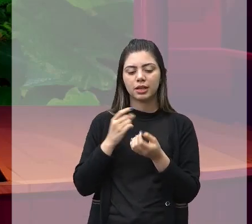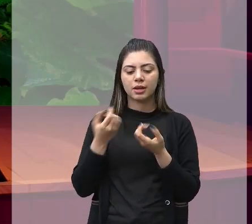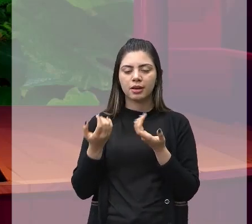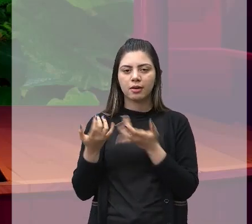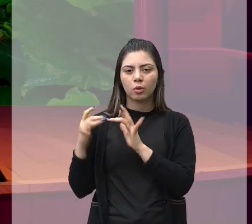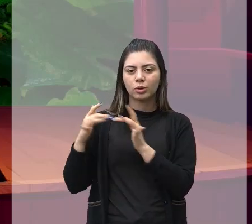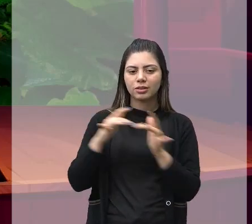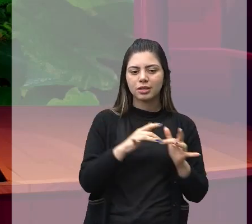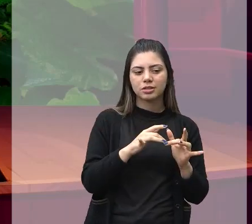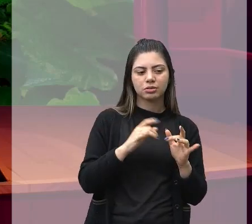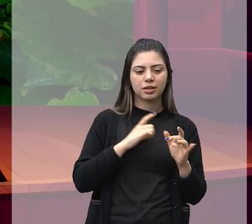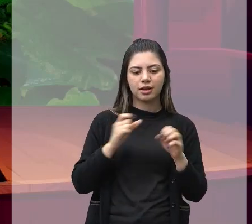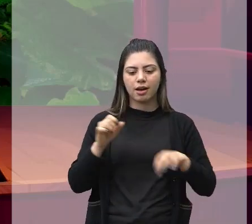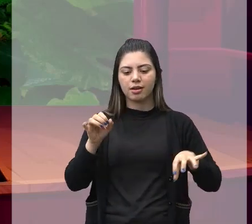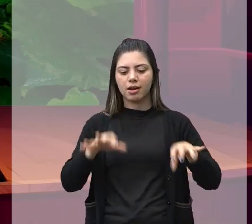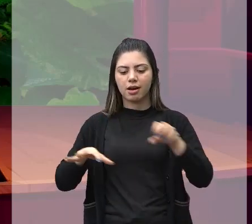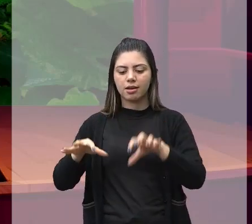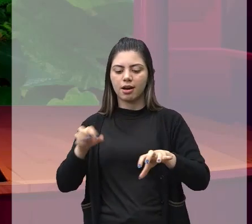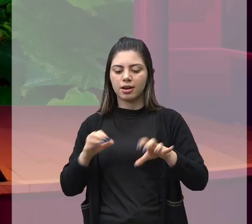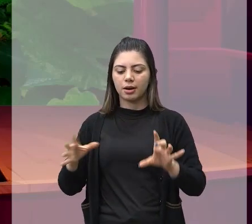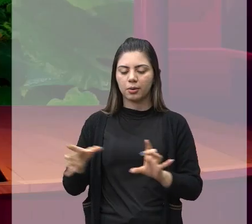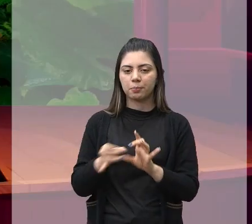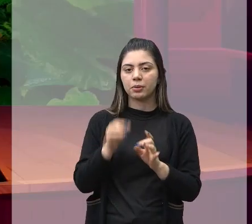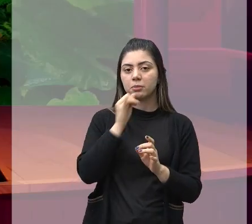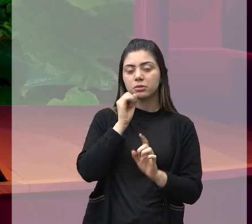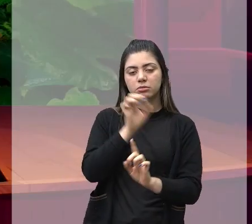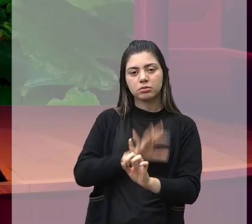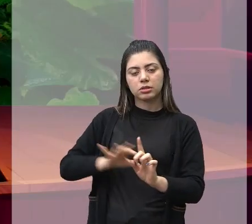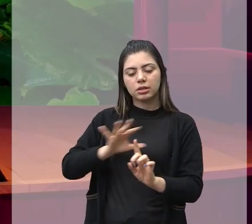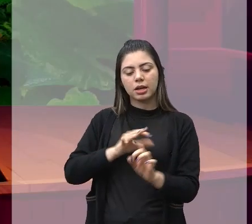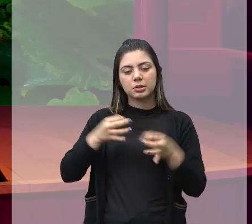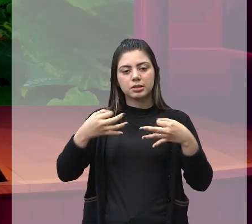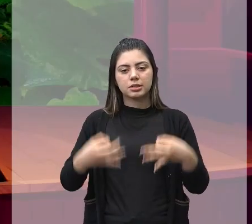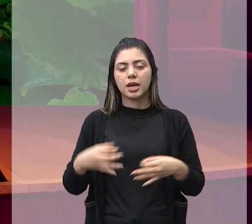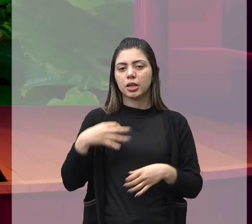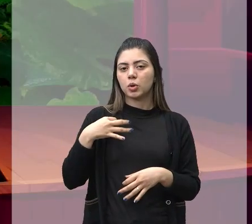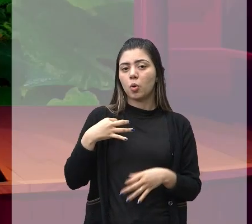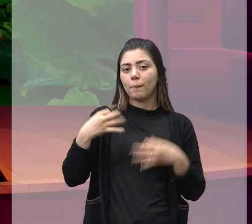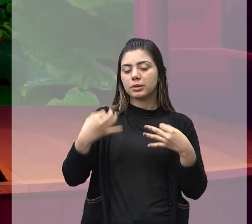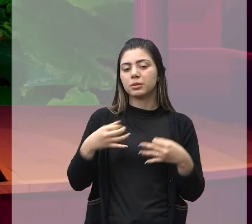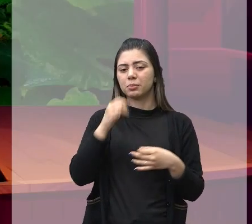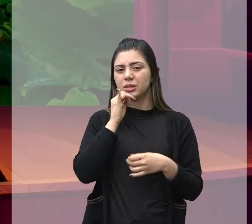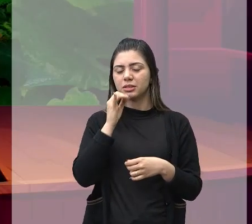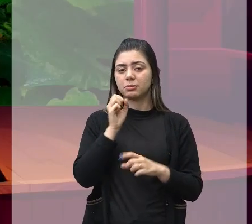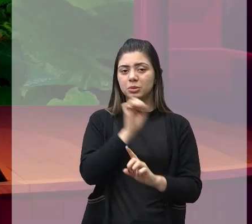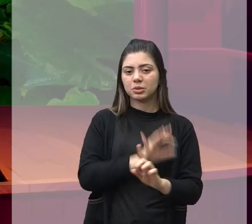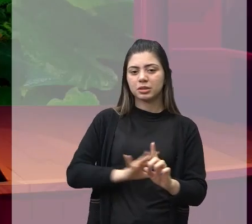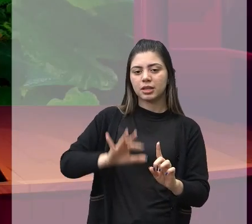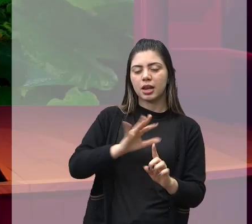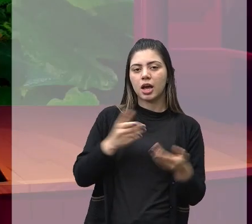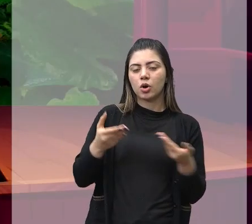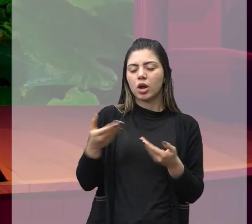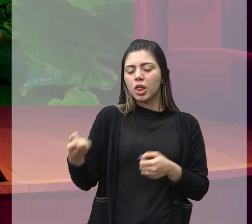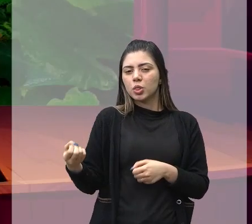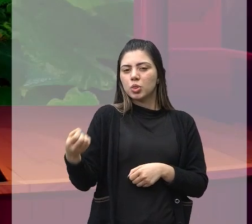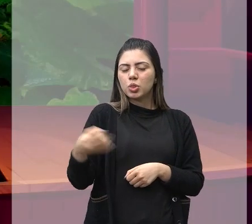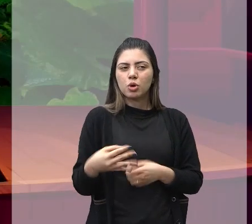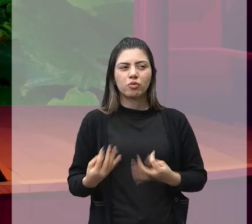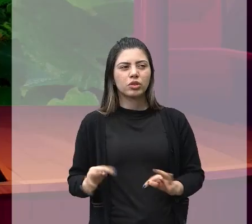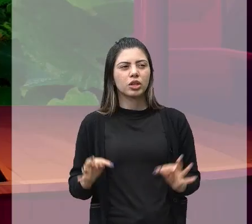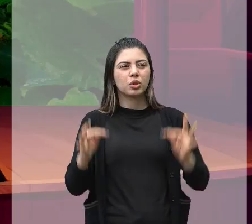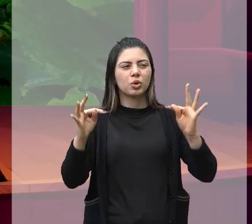forma harmônica, onde o cenário esteja adequado, o figurino, que não adianta a gente colocar um cenário super atual, super